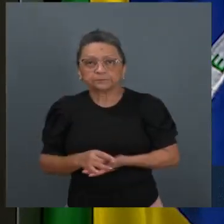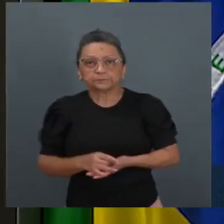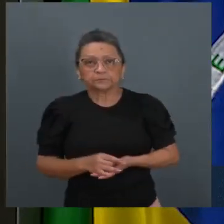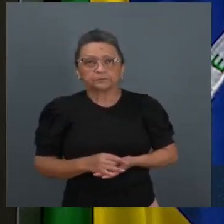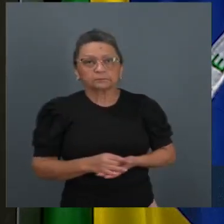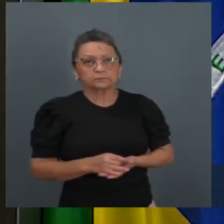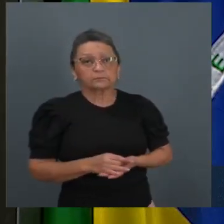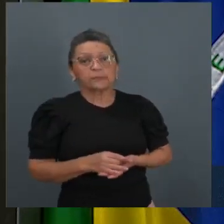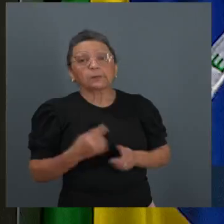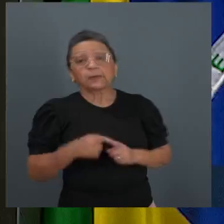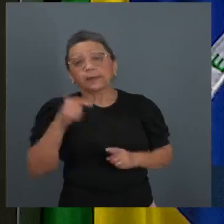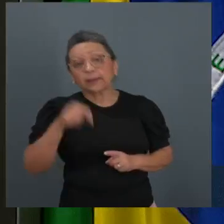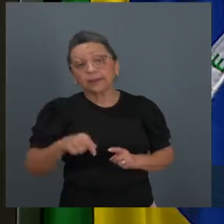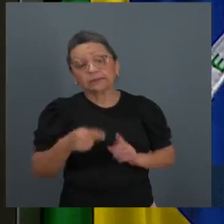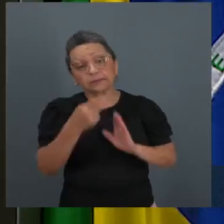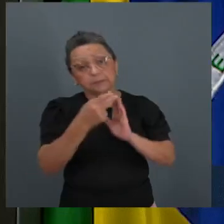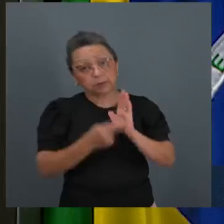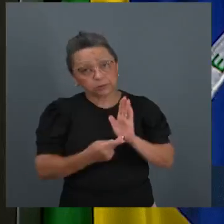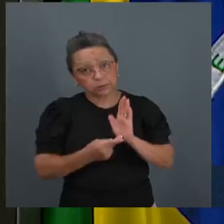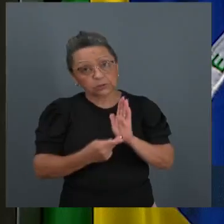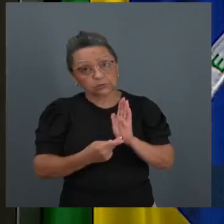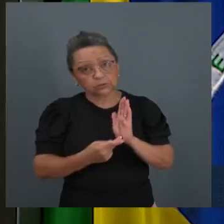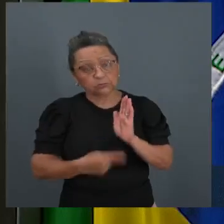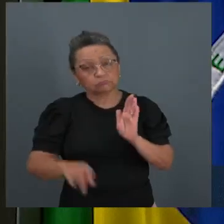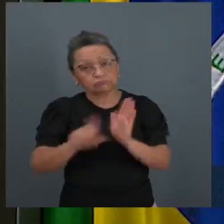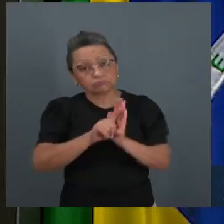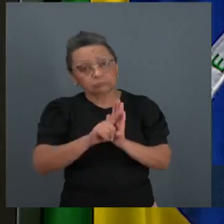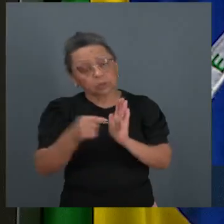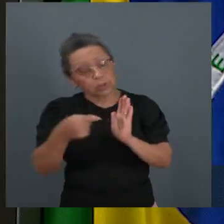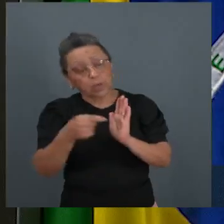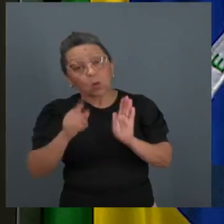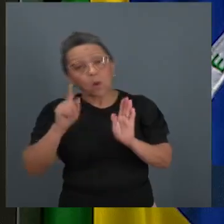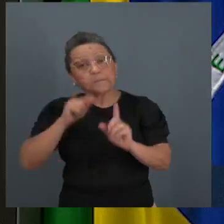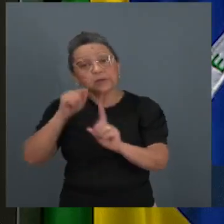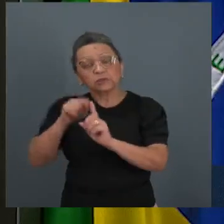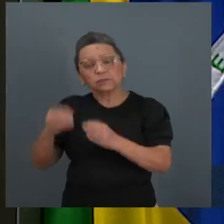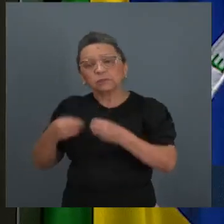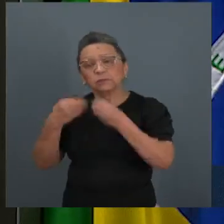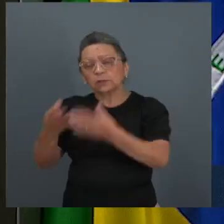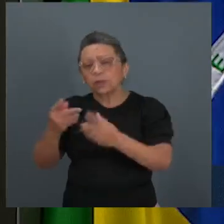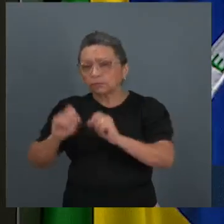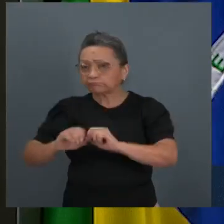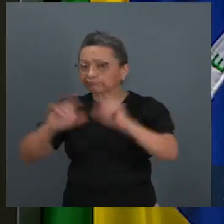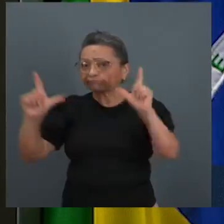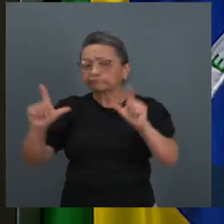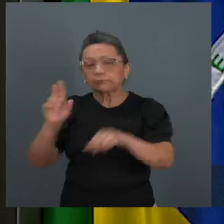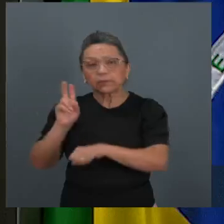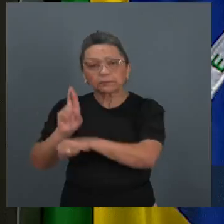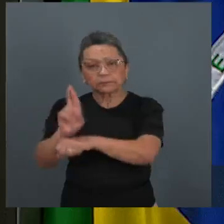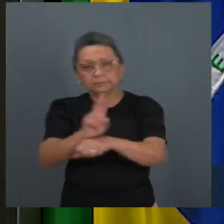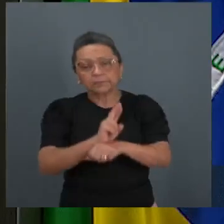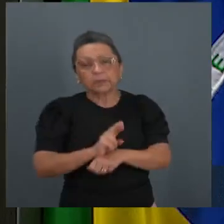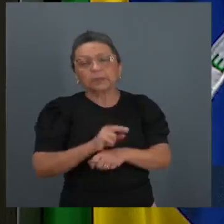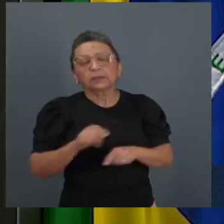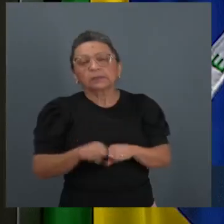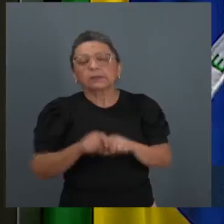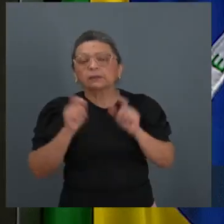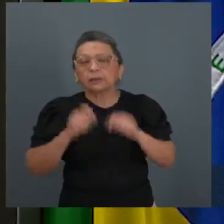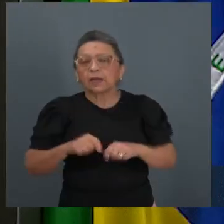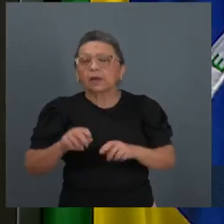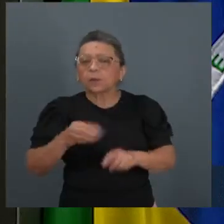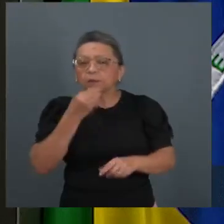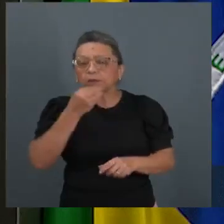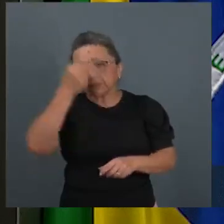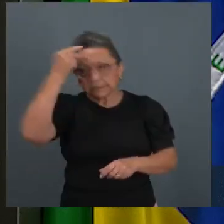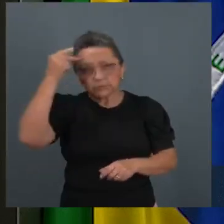Esse projeto procura dar voz, abrir os olhos e fazer ouvir a luta de